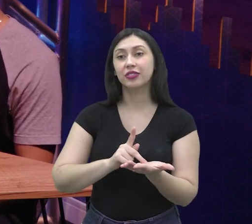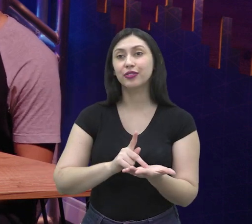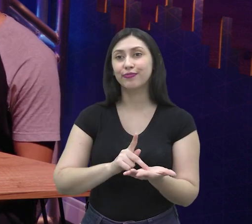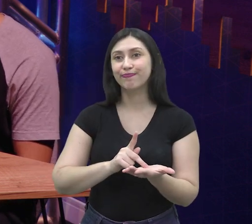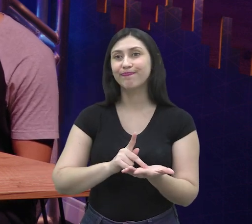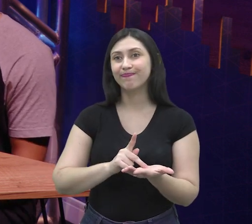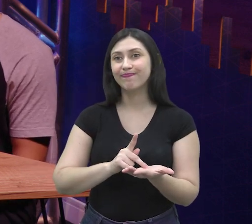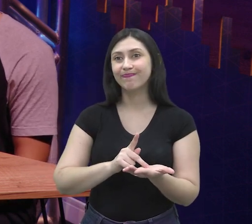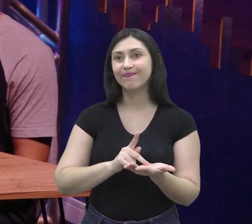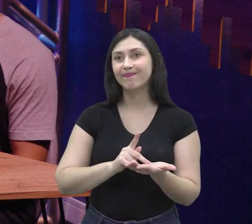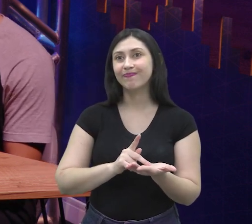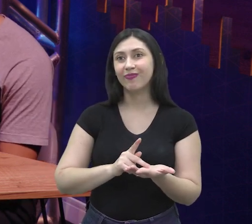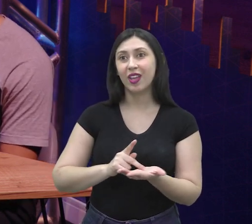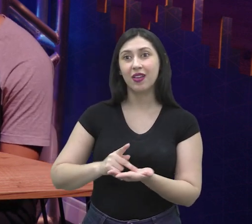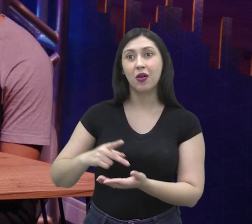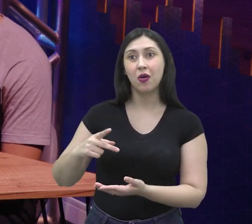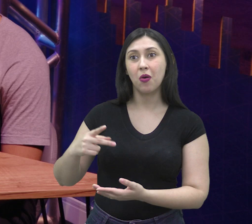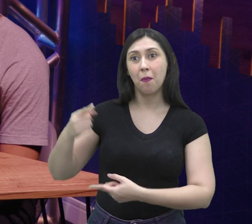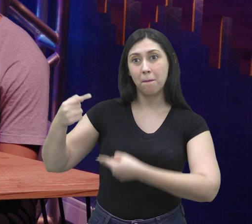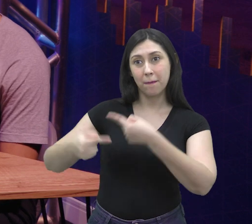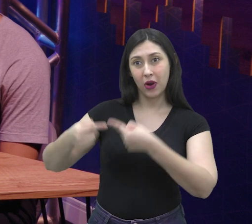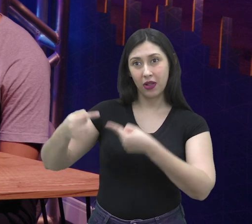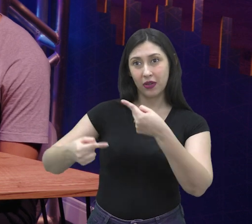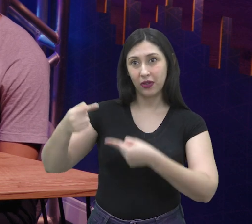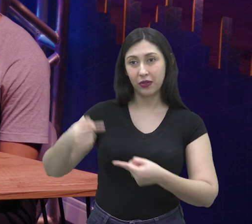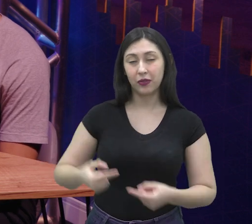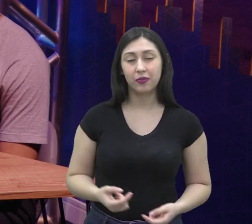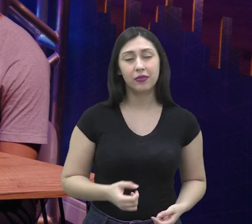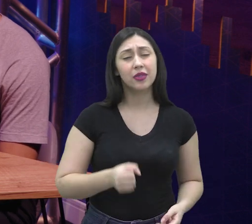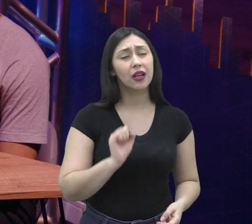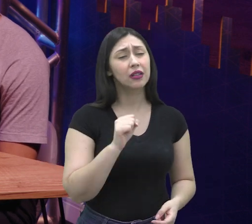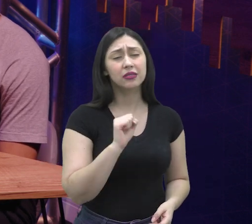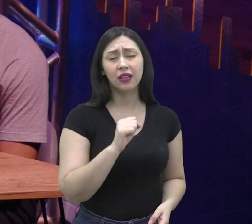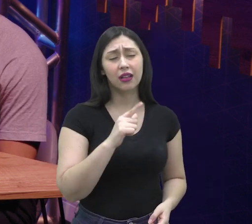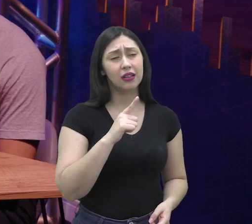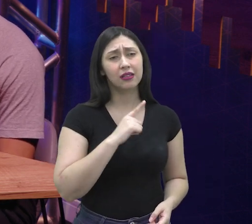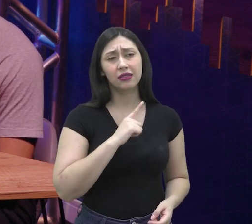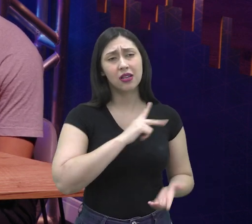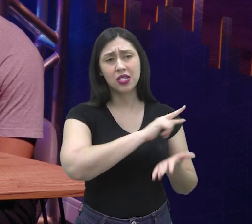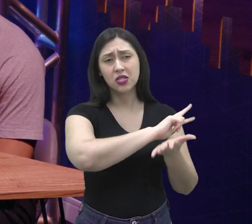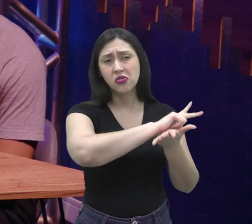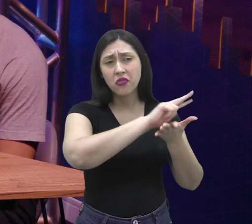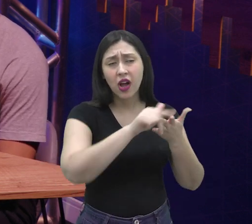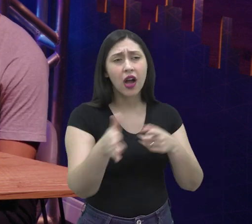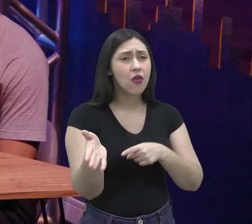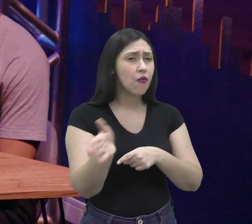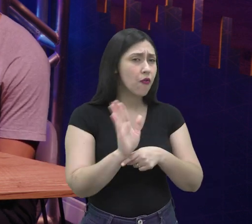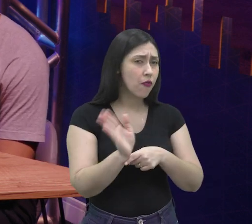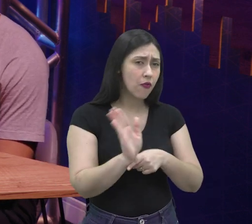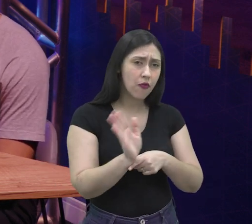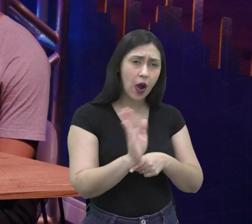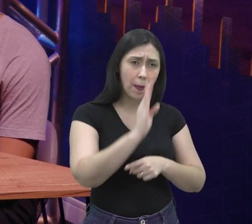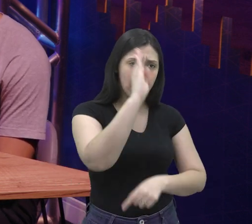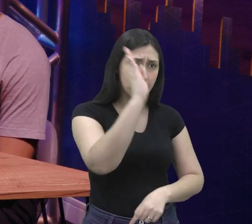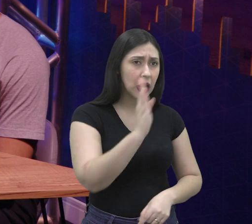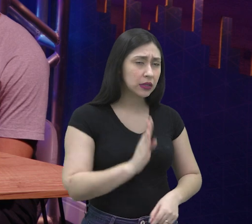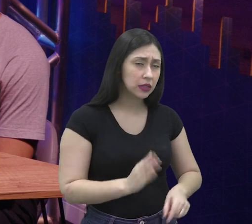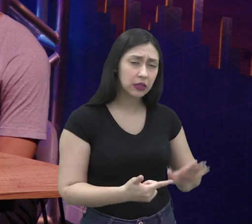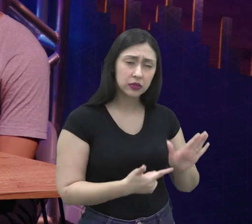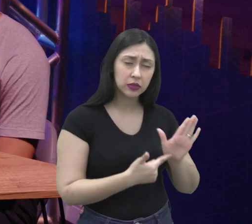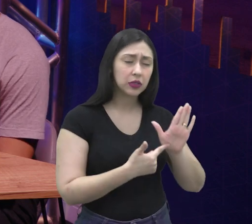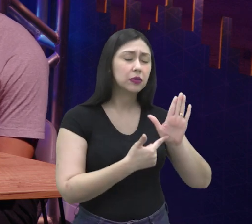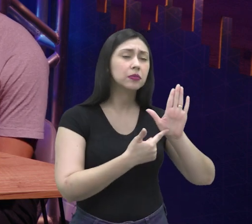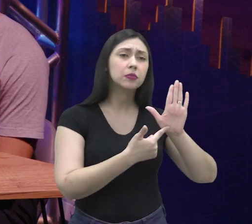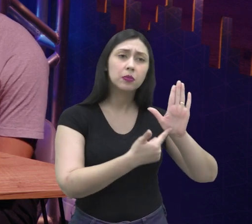mesmo é quem está no poder. Perfeito. E existem várias, produções cinematográficas brasileiras